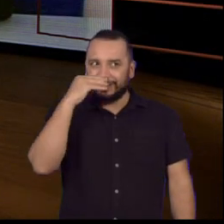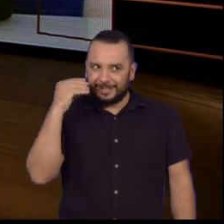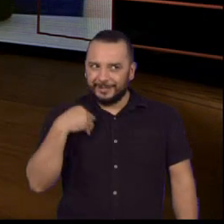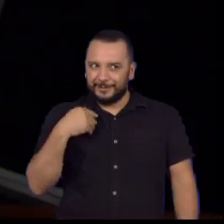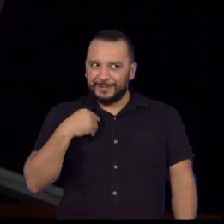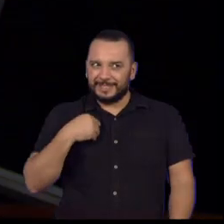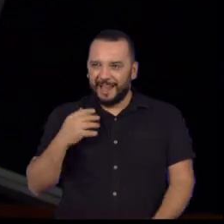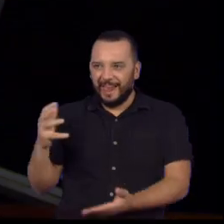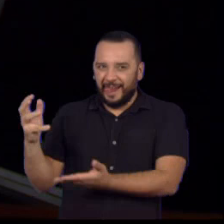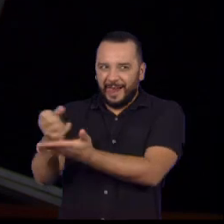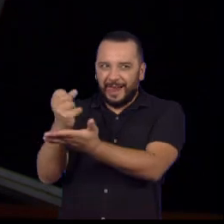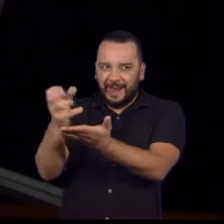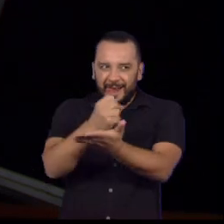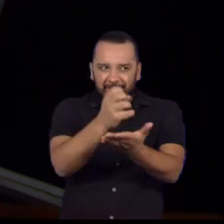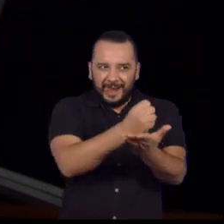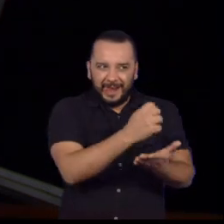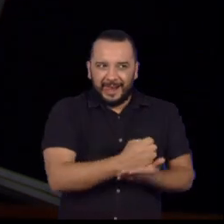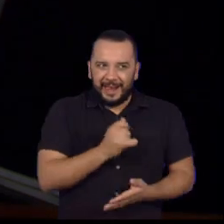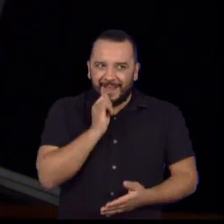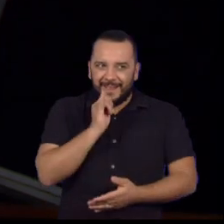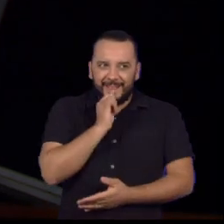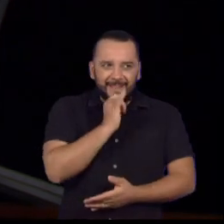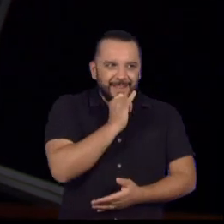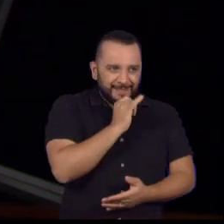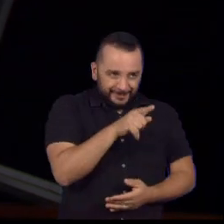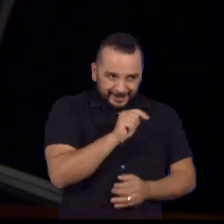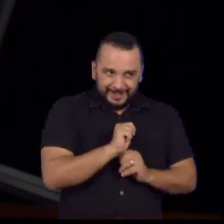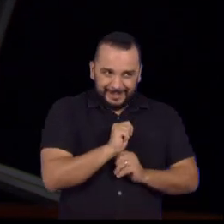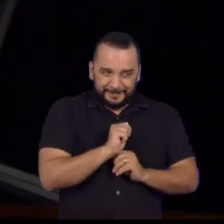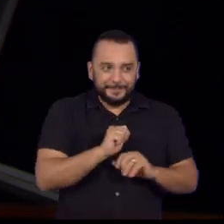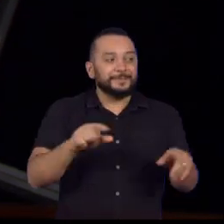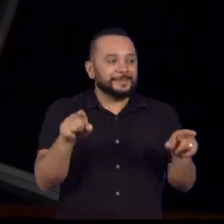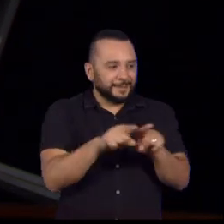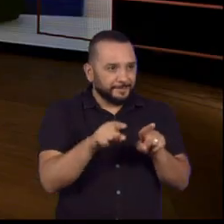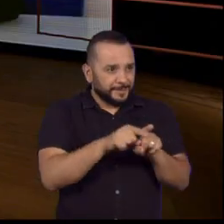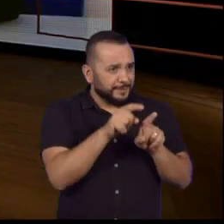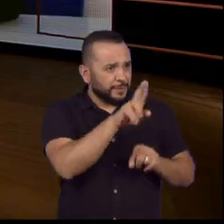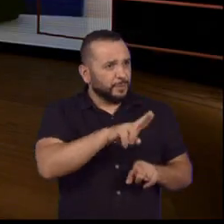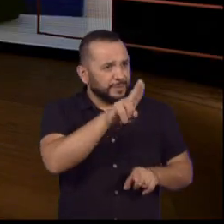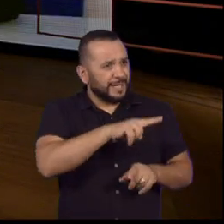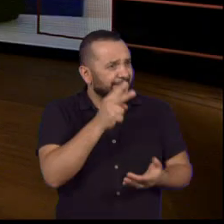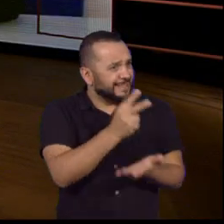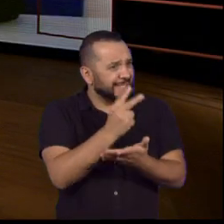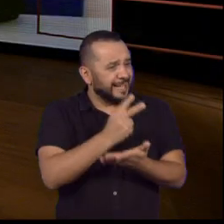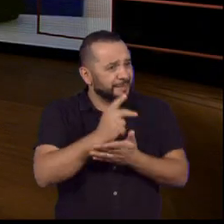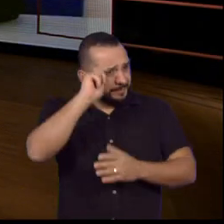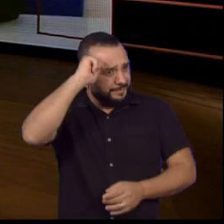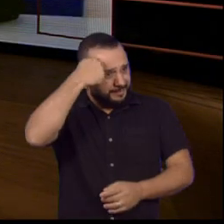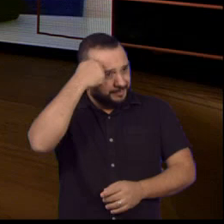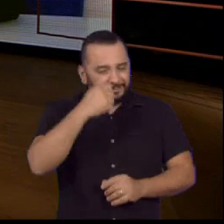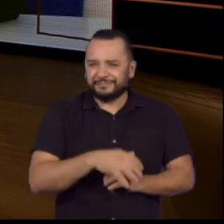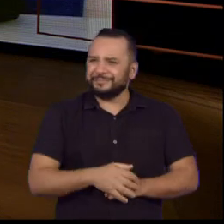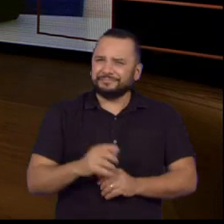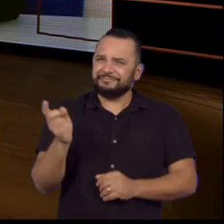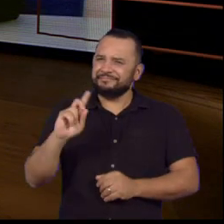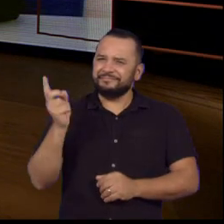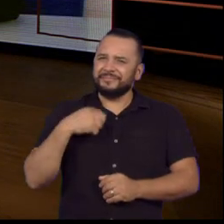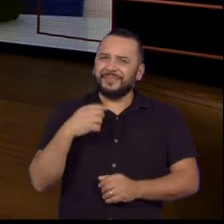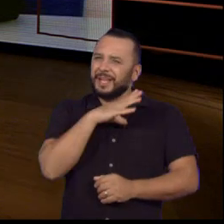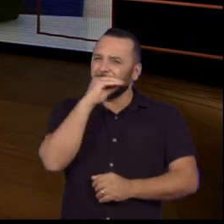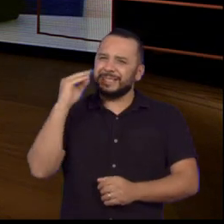namoradeira? Primeira pergunta. Segunda pergunta, você já usava sempre preto? Não, não era namoradeira na adolescência,